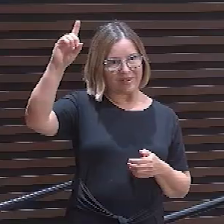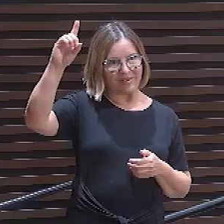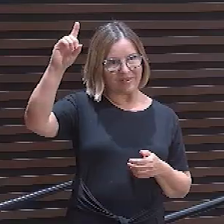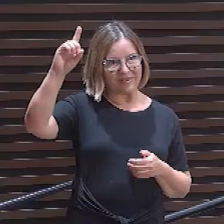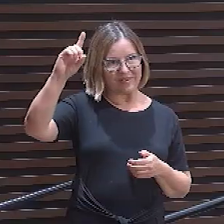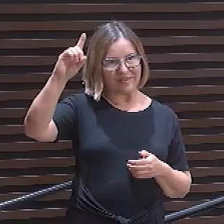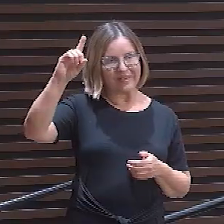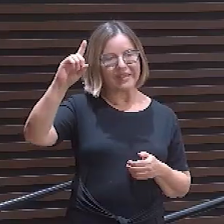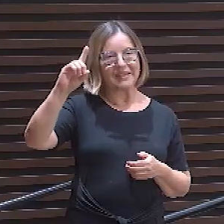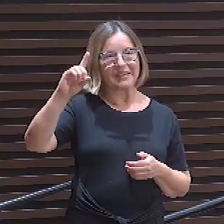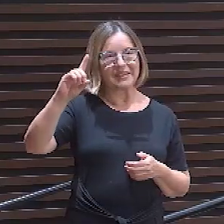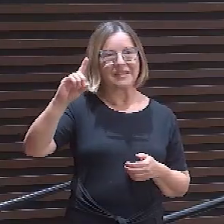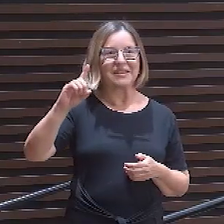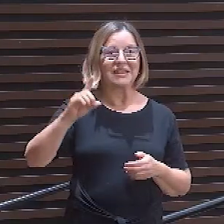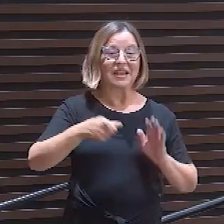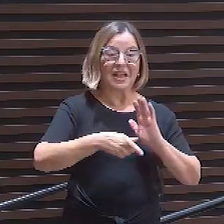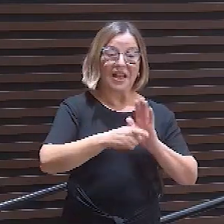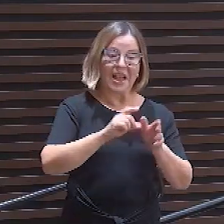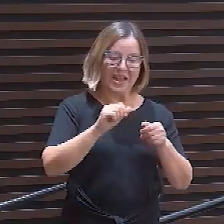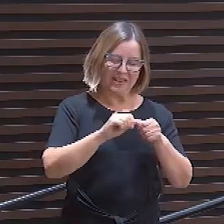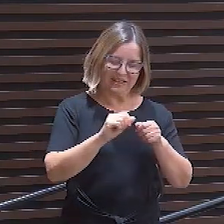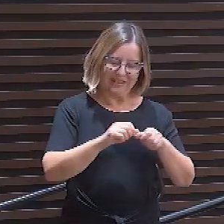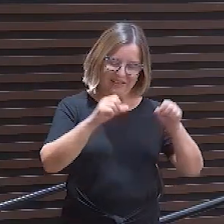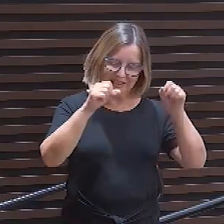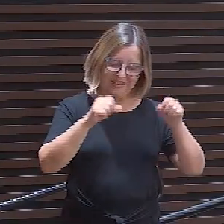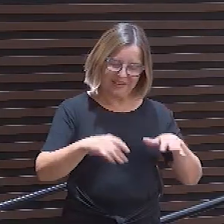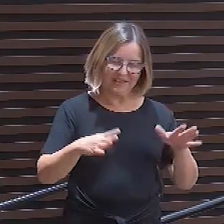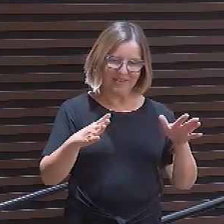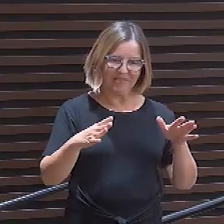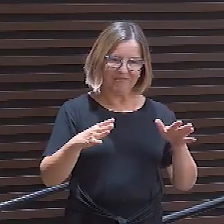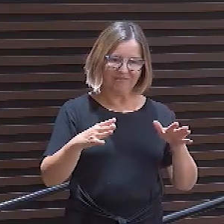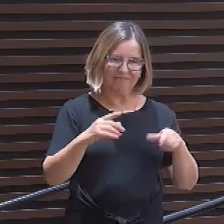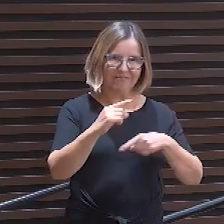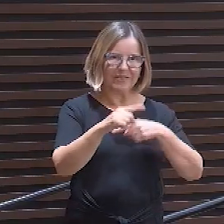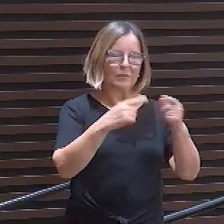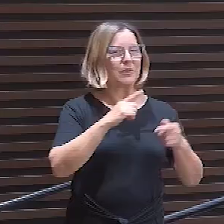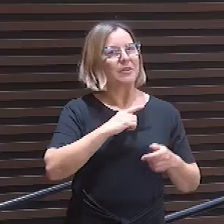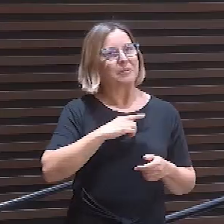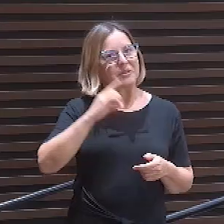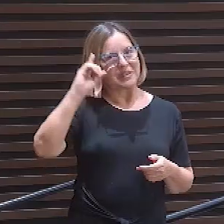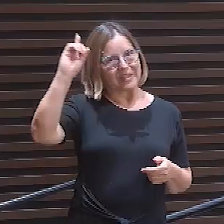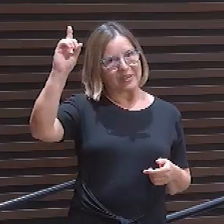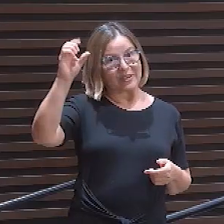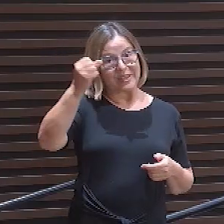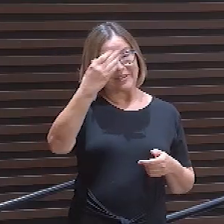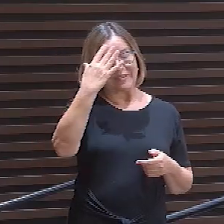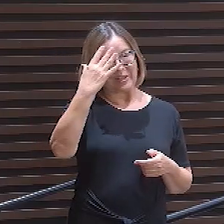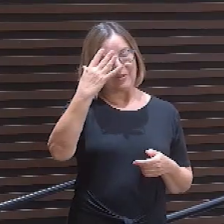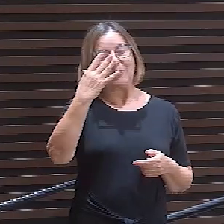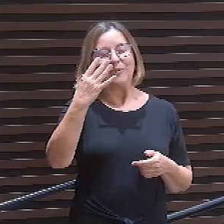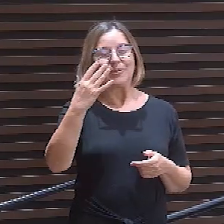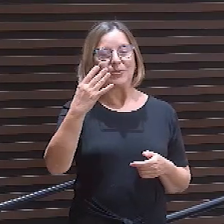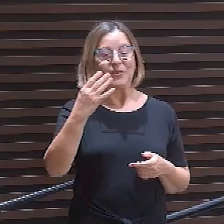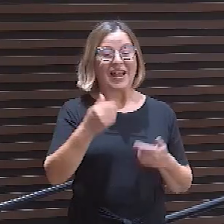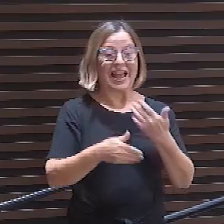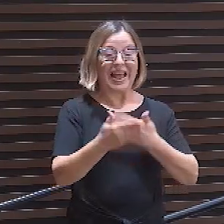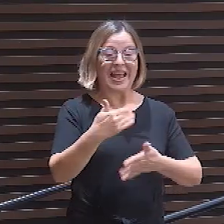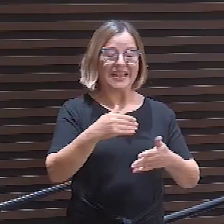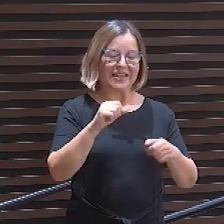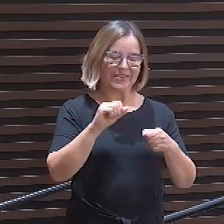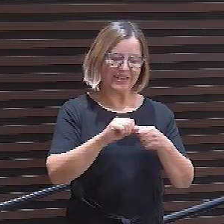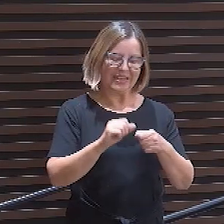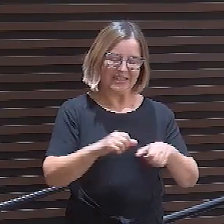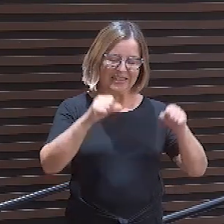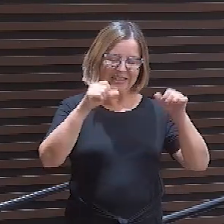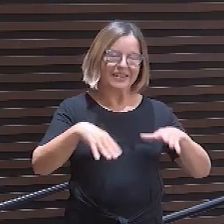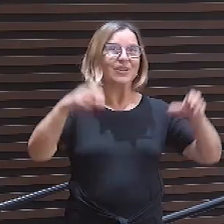Deus imanente que se revela na criação. Os céus declaram a glória